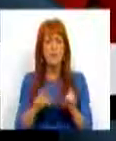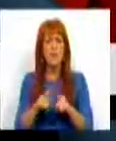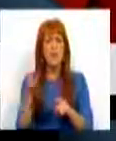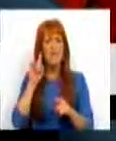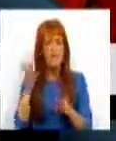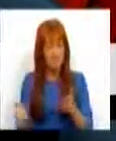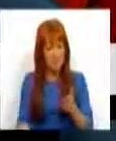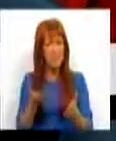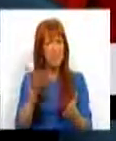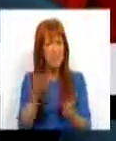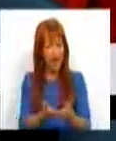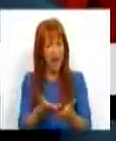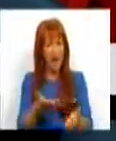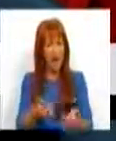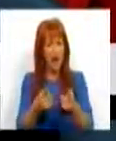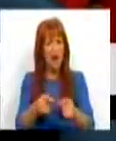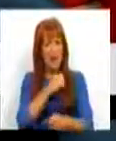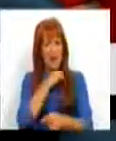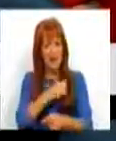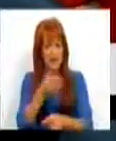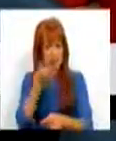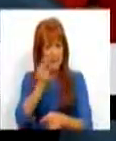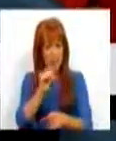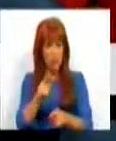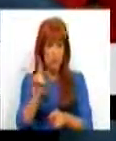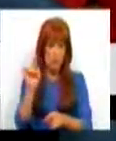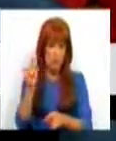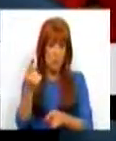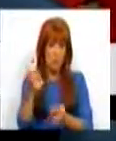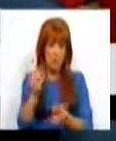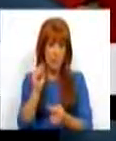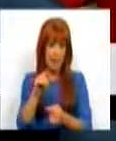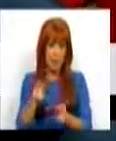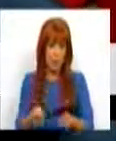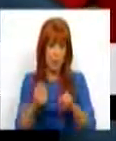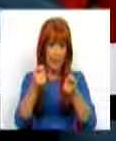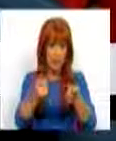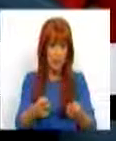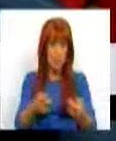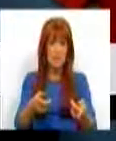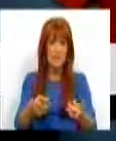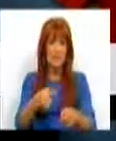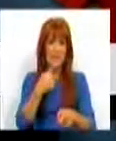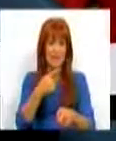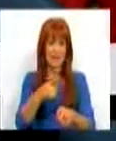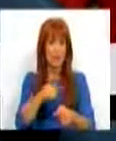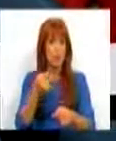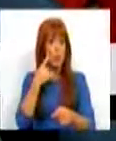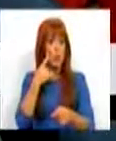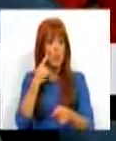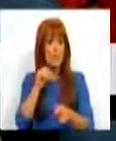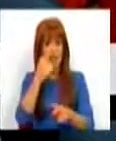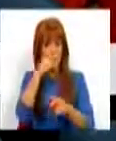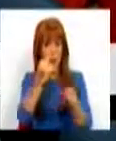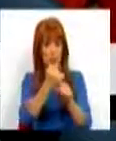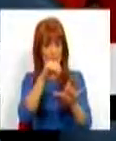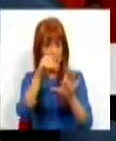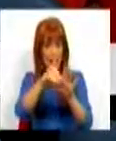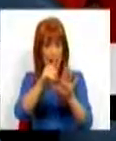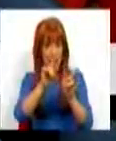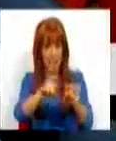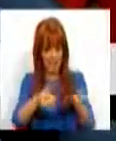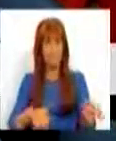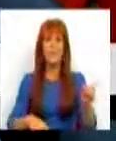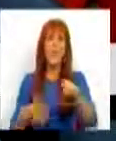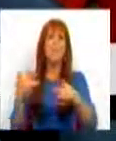Termino só questionando, eu percebo que a tentativa vai